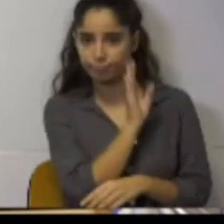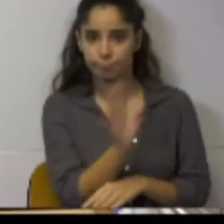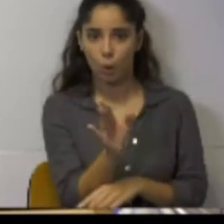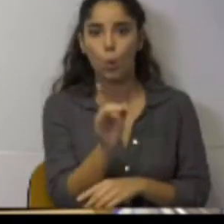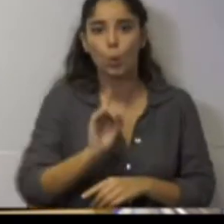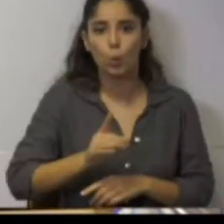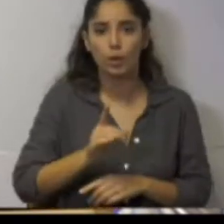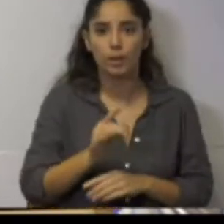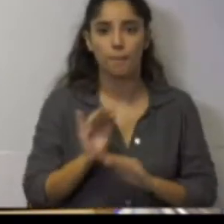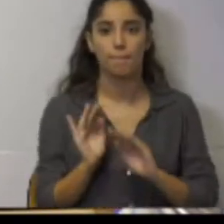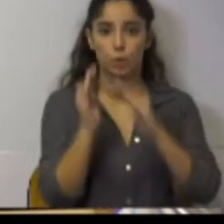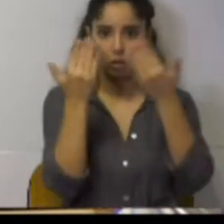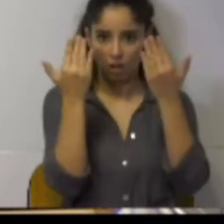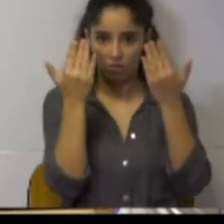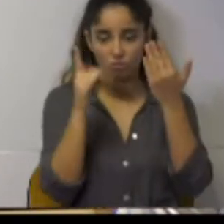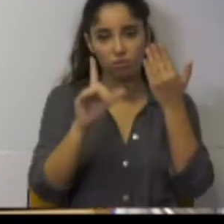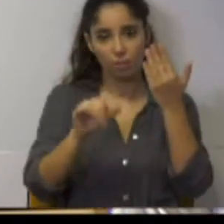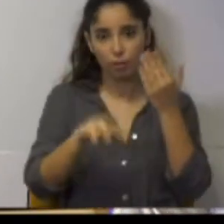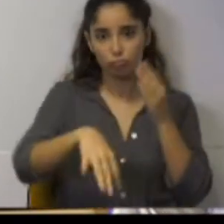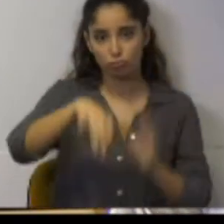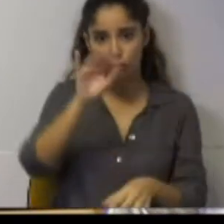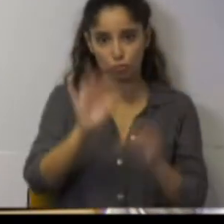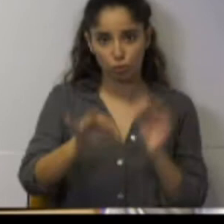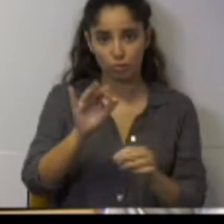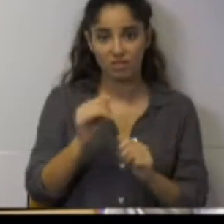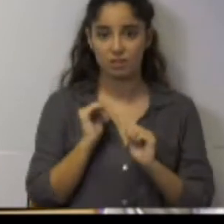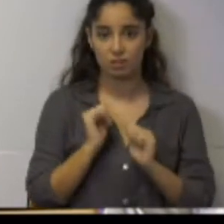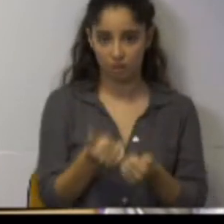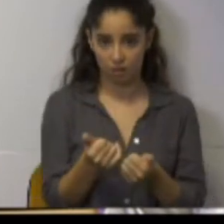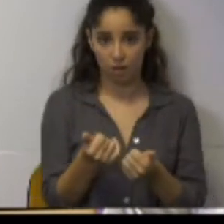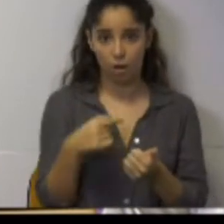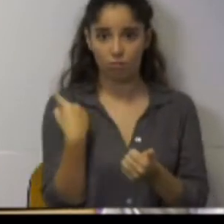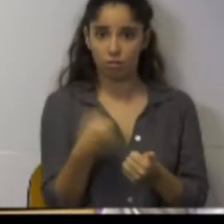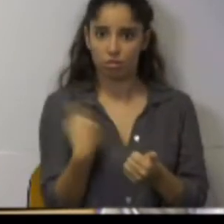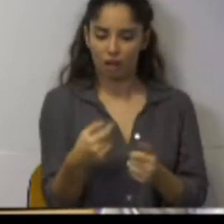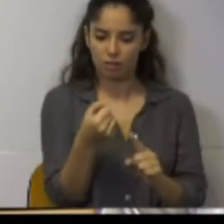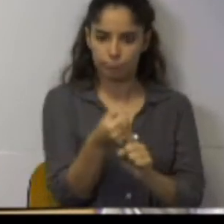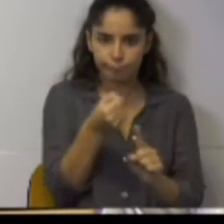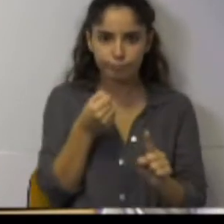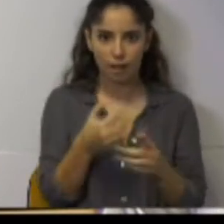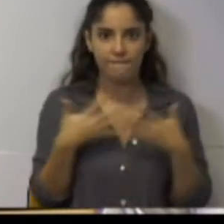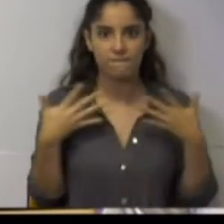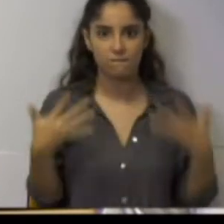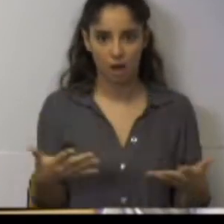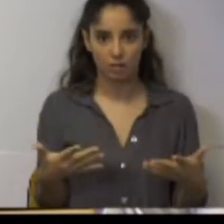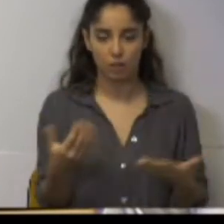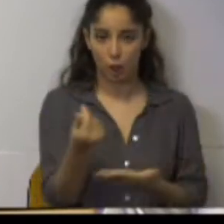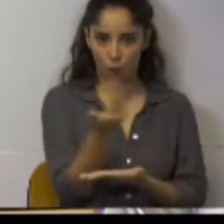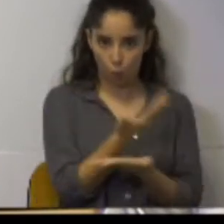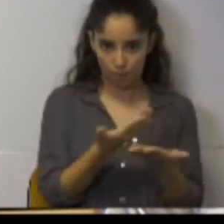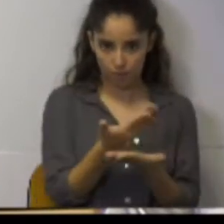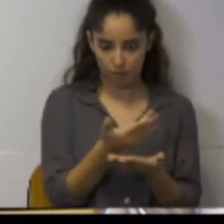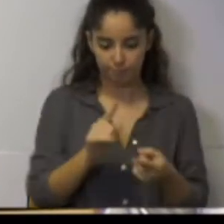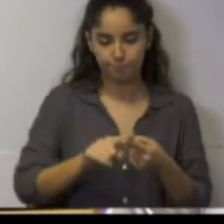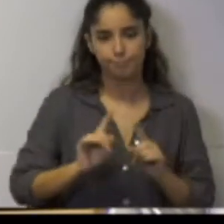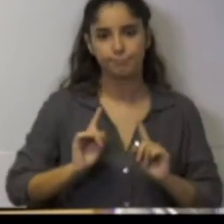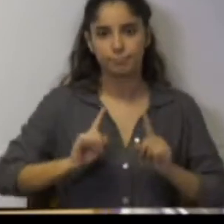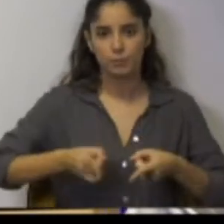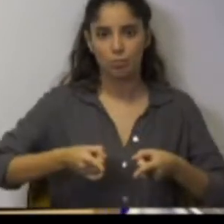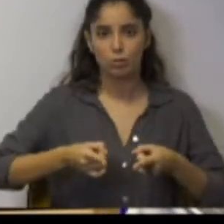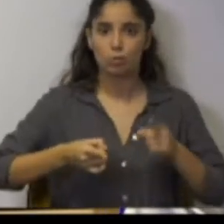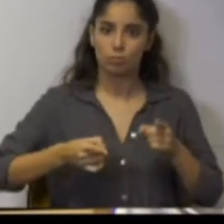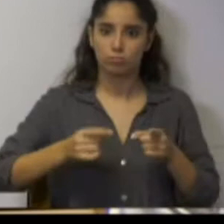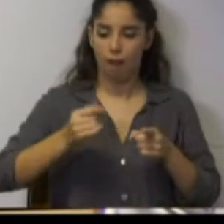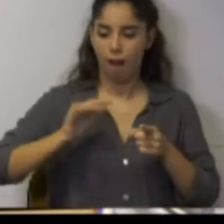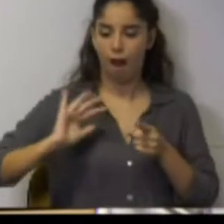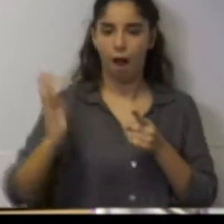são as prioridades e tomar as opções certas. E nós temos aqui grandes desafios da nossa economia. Começamos por uma questão da nossa